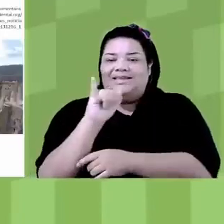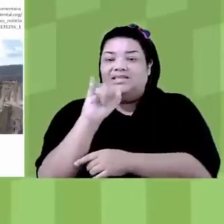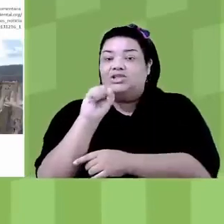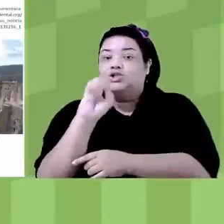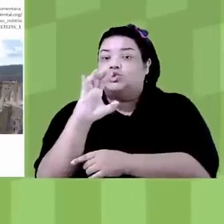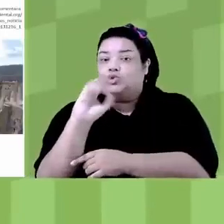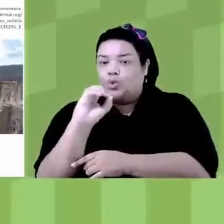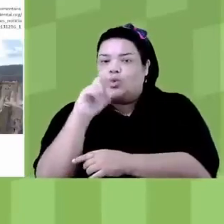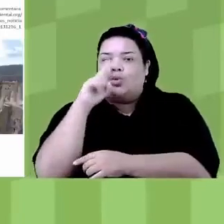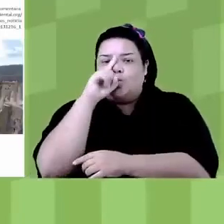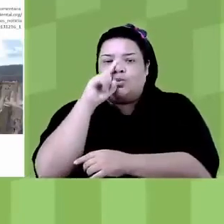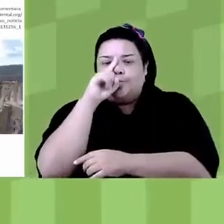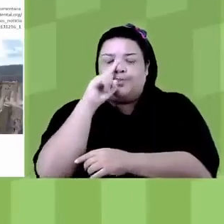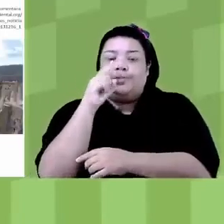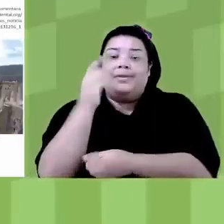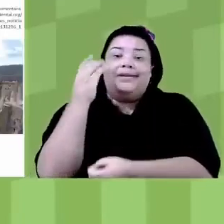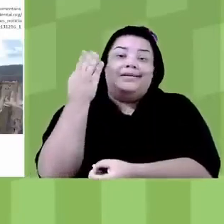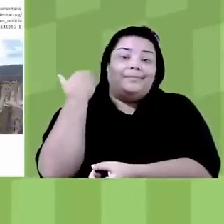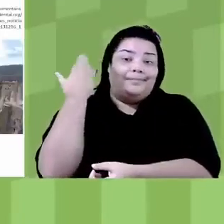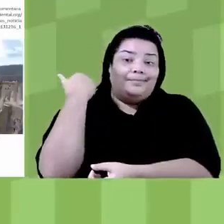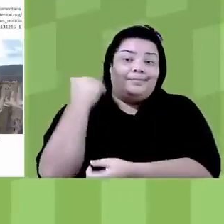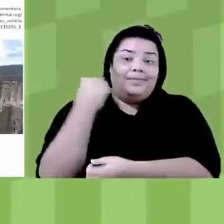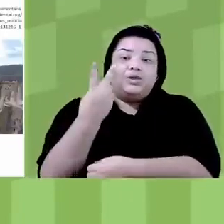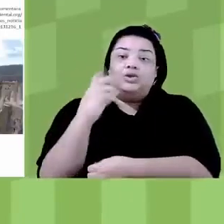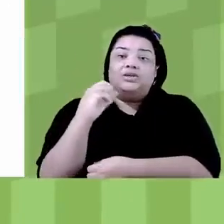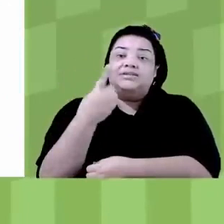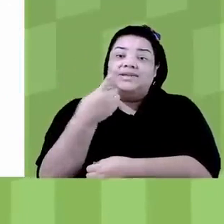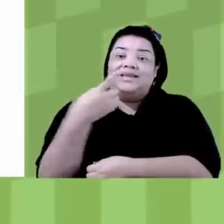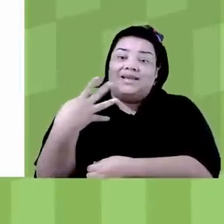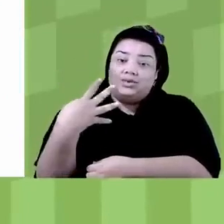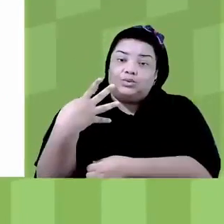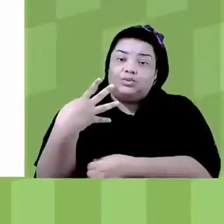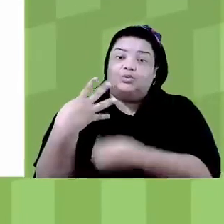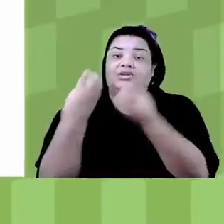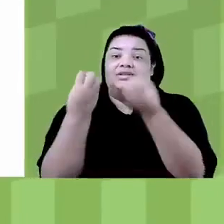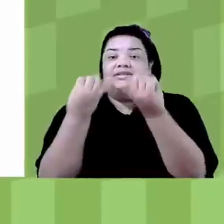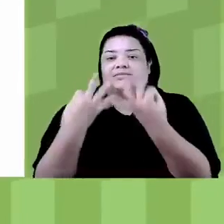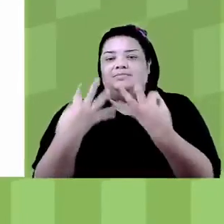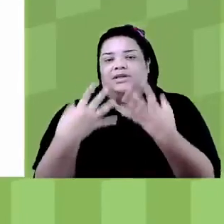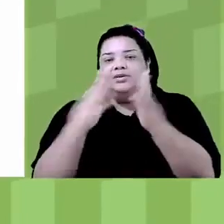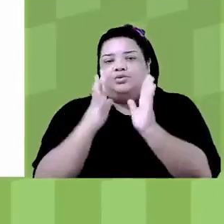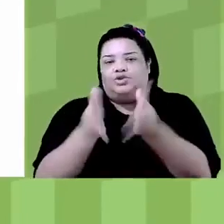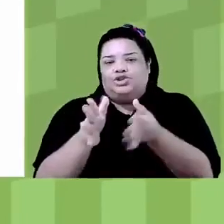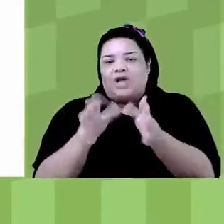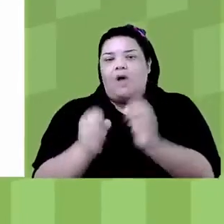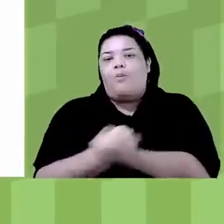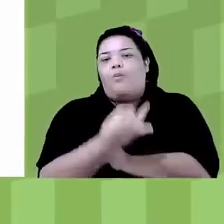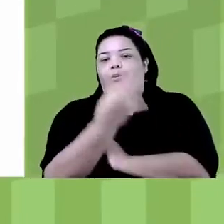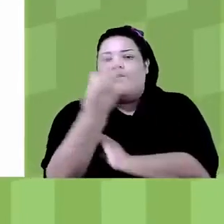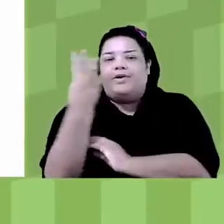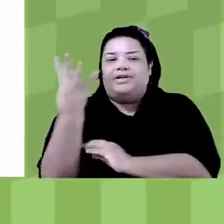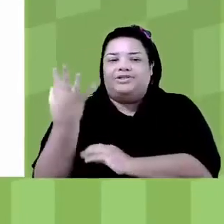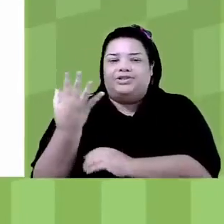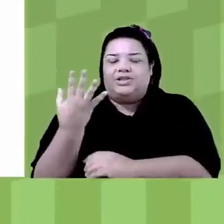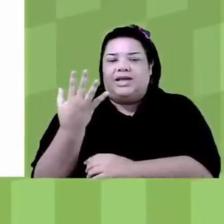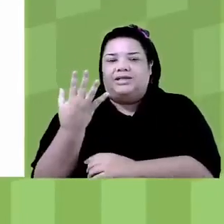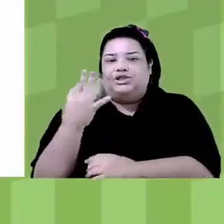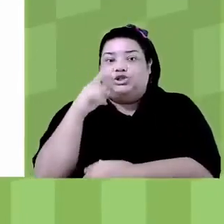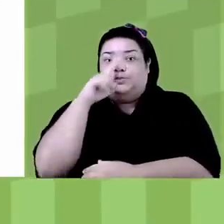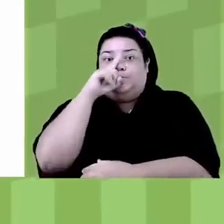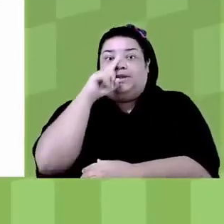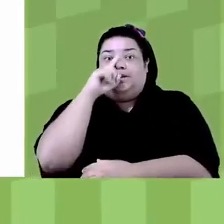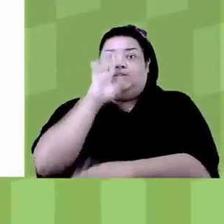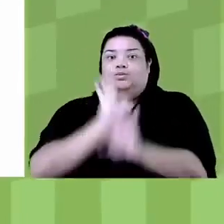em 2014, no AR5. Ora, o risco é um objeto social. Se